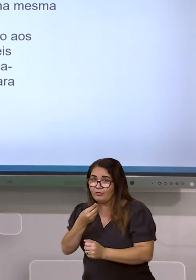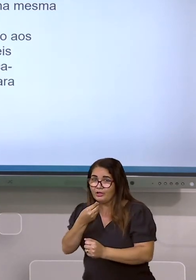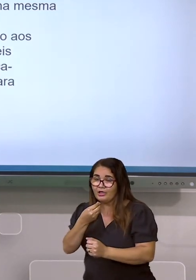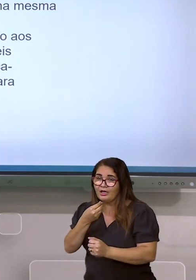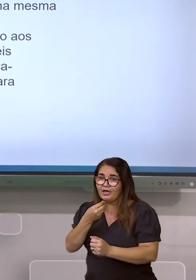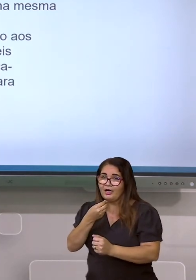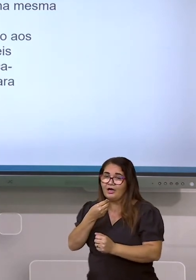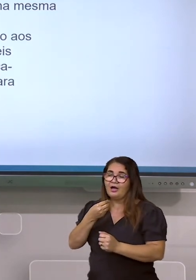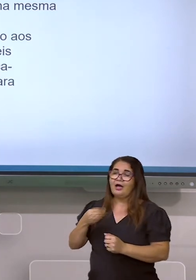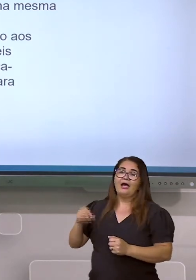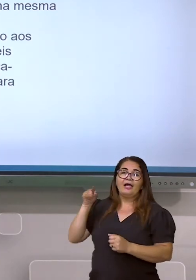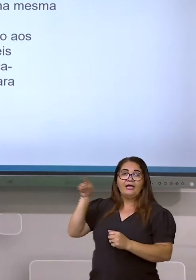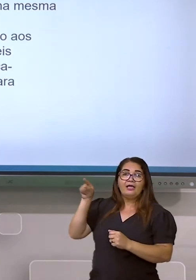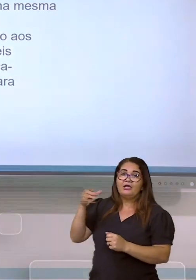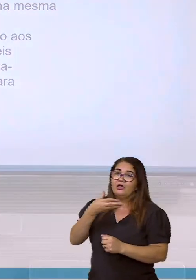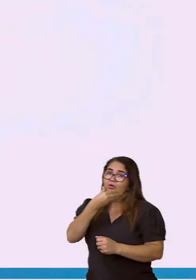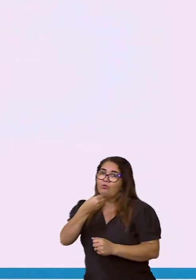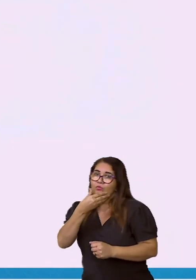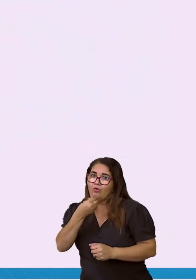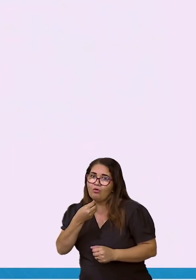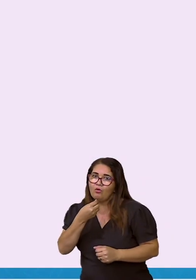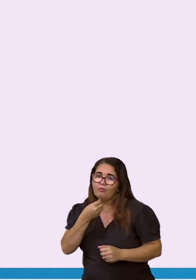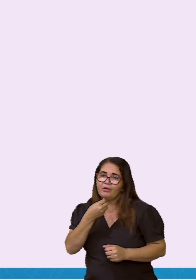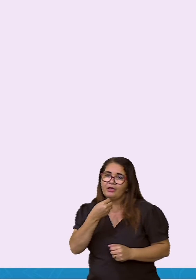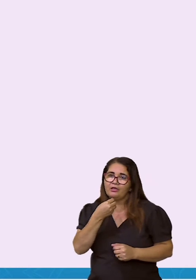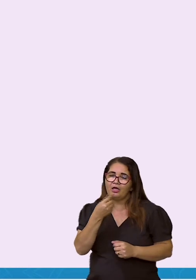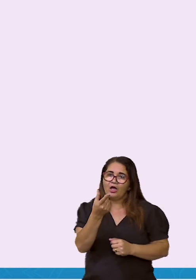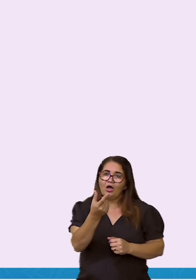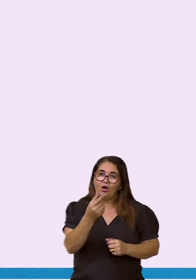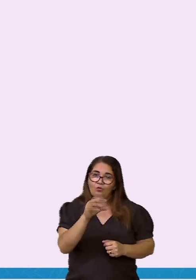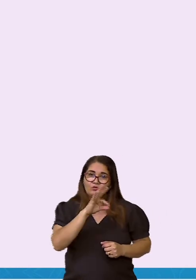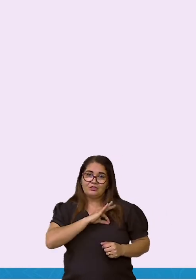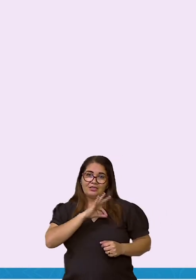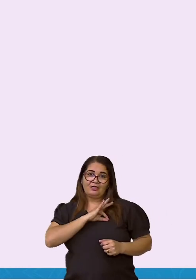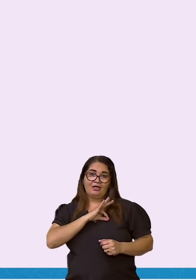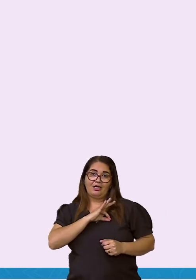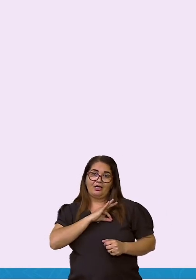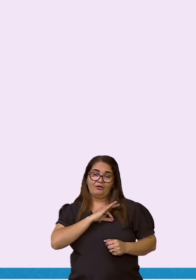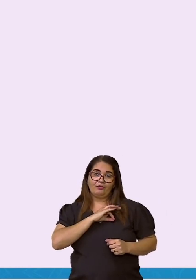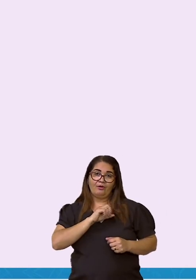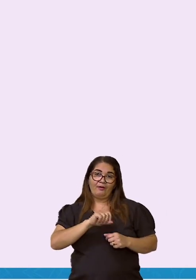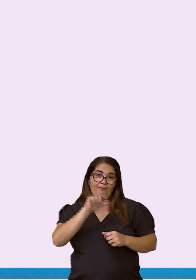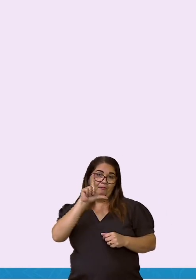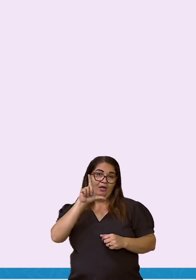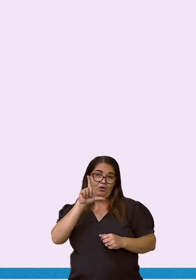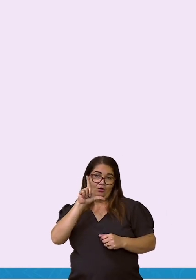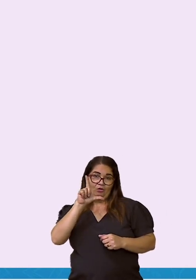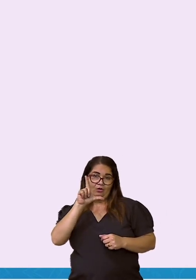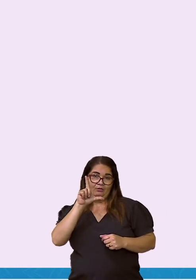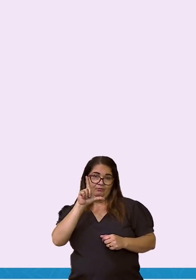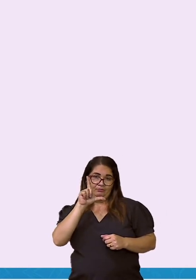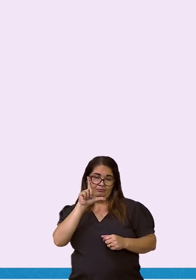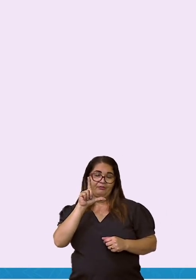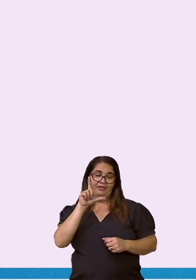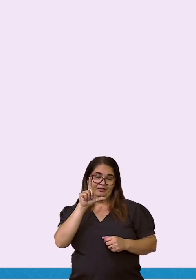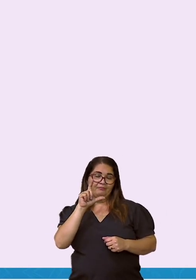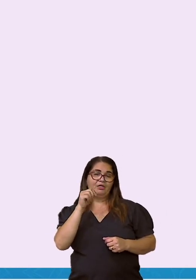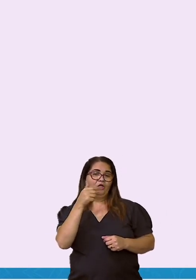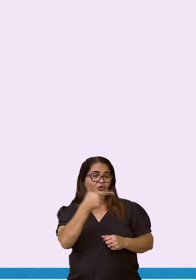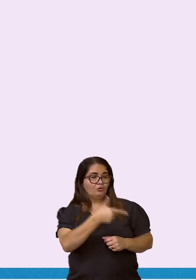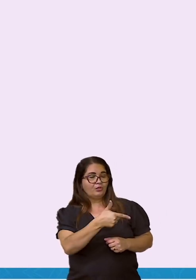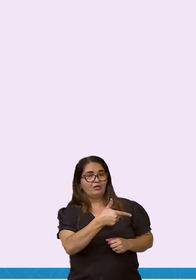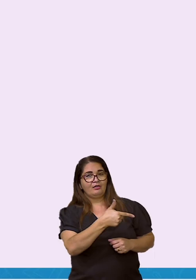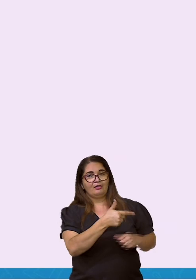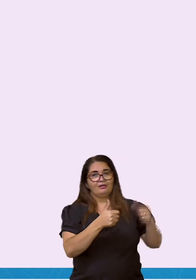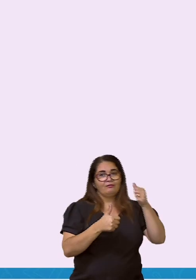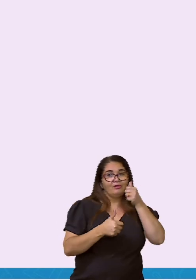Casos de desrespeito aos direitos garantidos. E aqui eu estou falando no mercado formal.